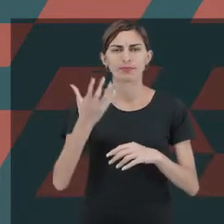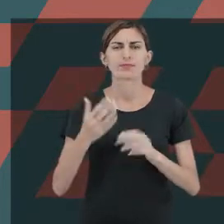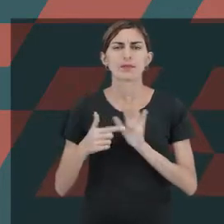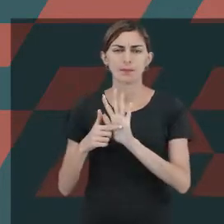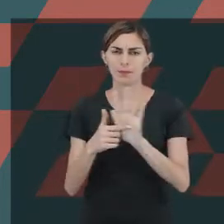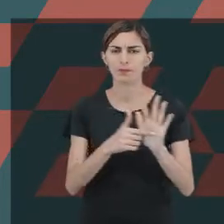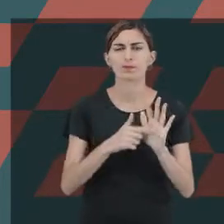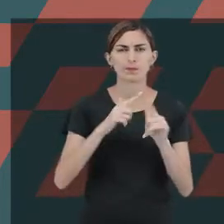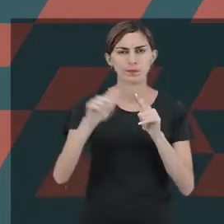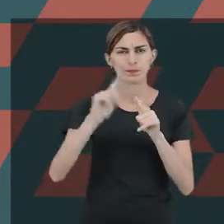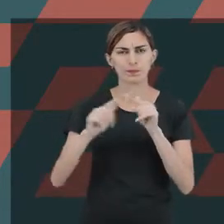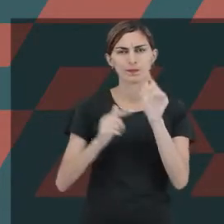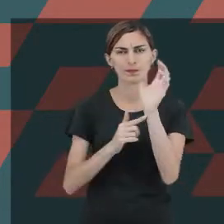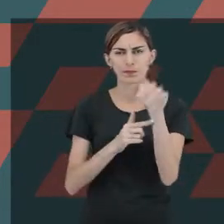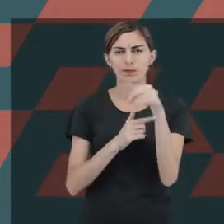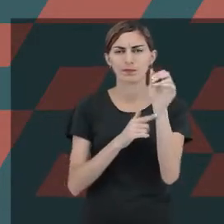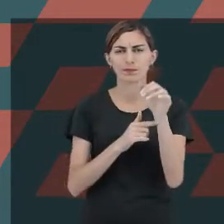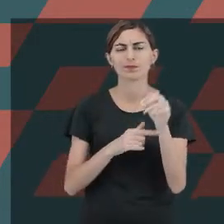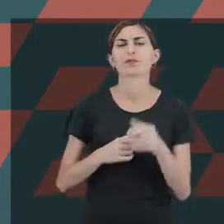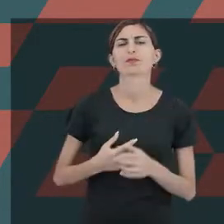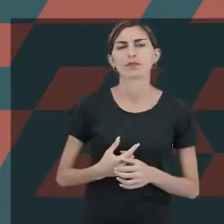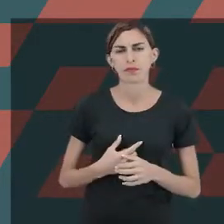deformidades. Mas é causada pela mesma